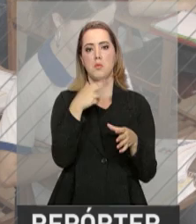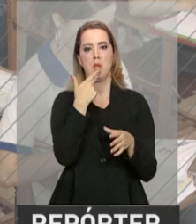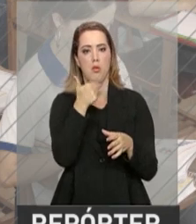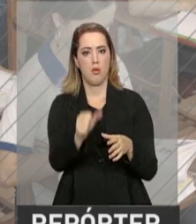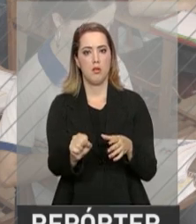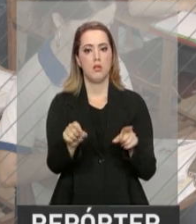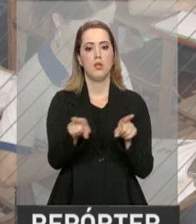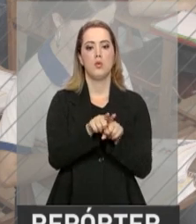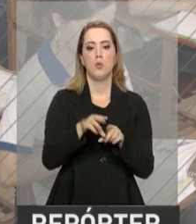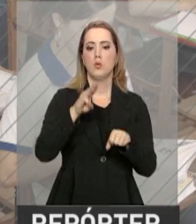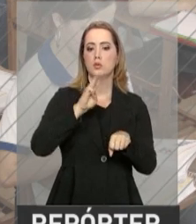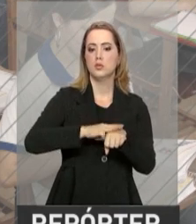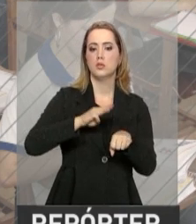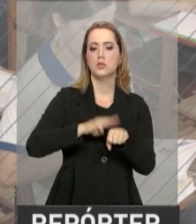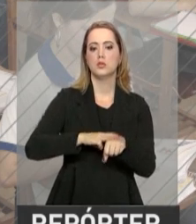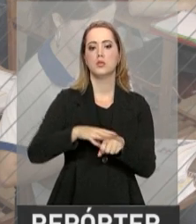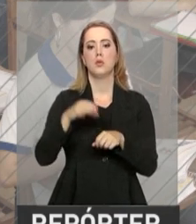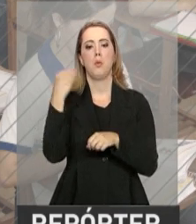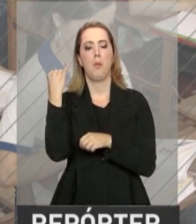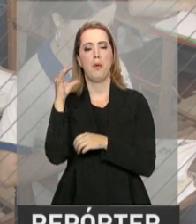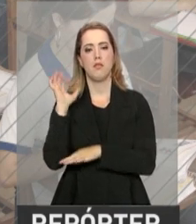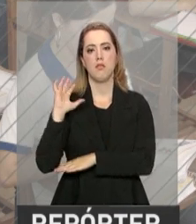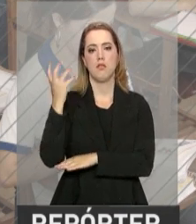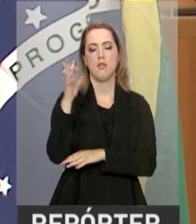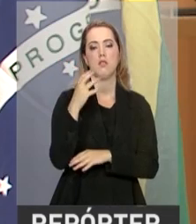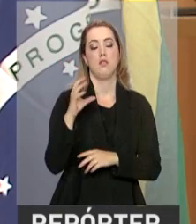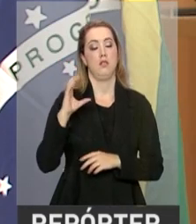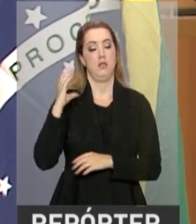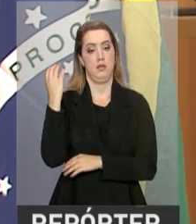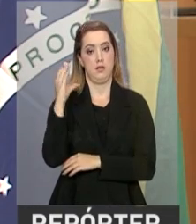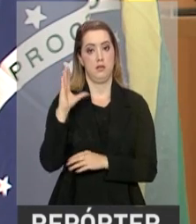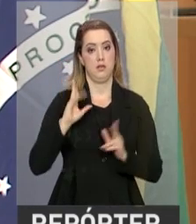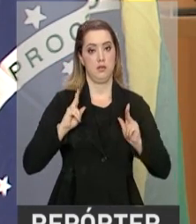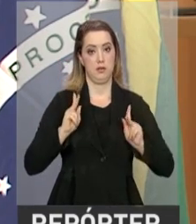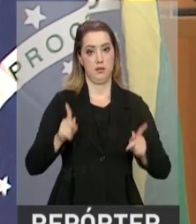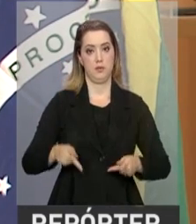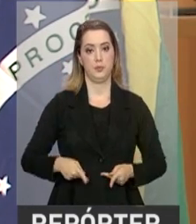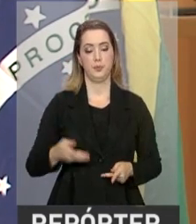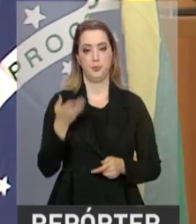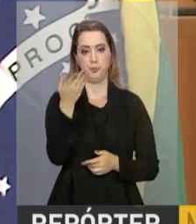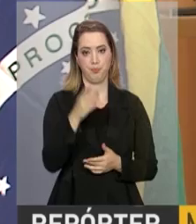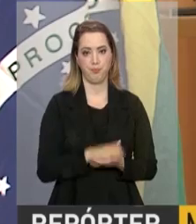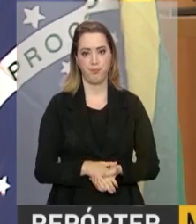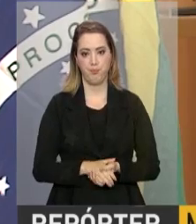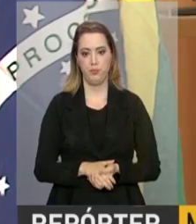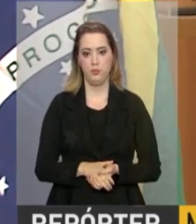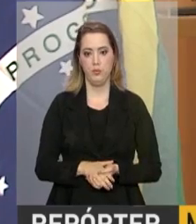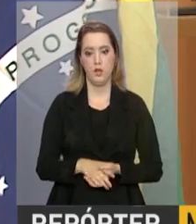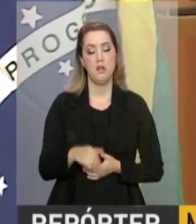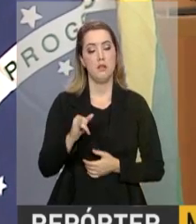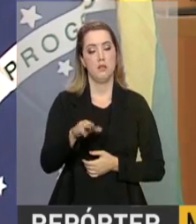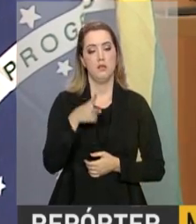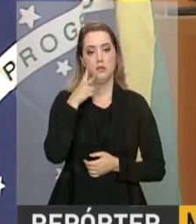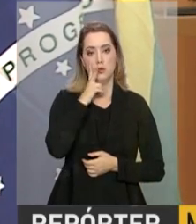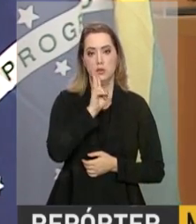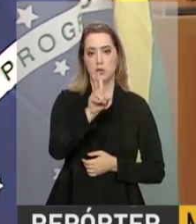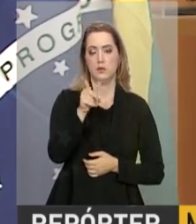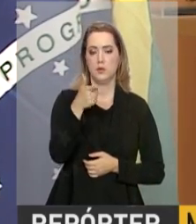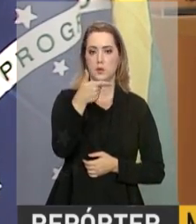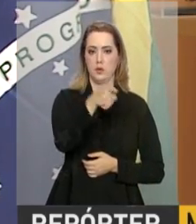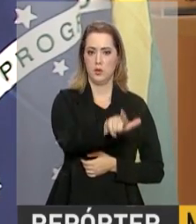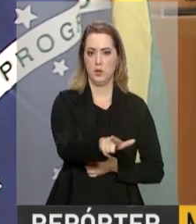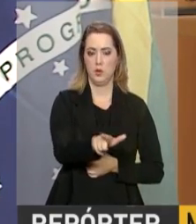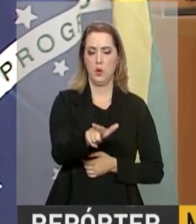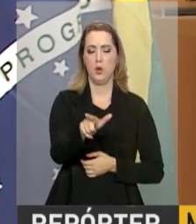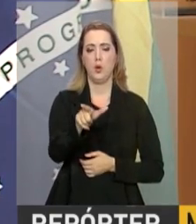matemática ci da natureza e ciências humanas se você analisar o que ocorre na Coreia Estados Unidos em países